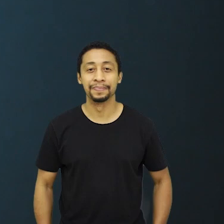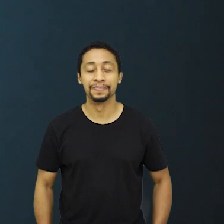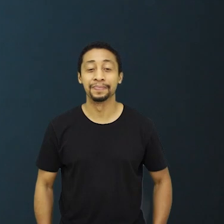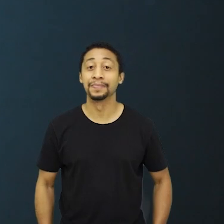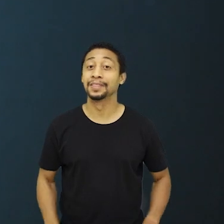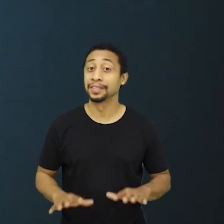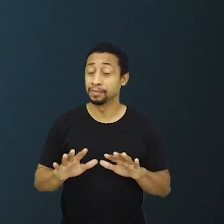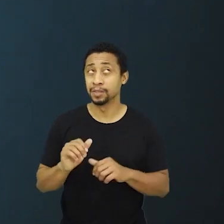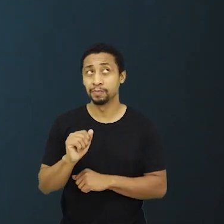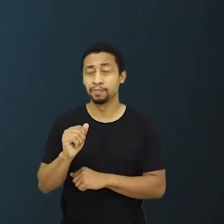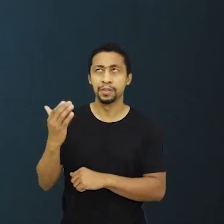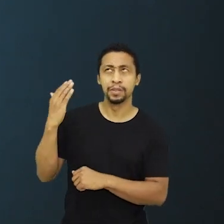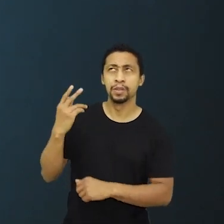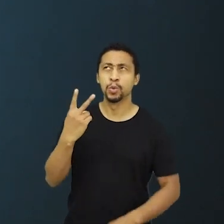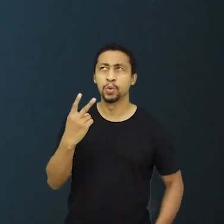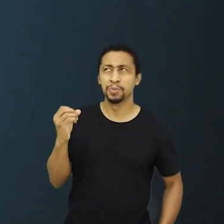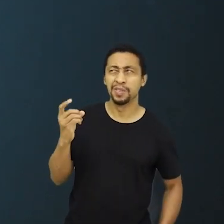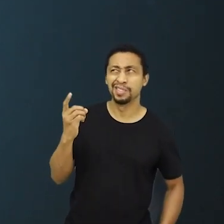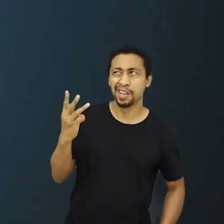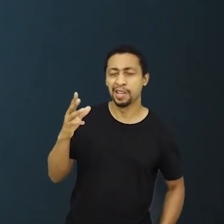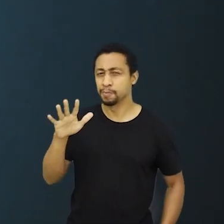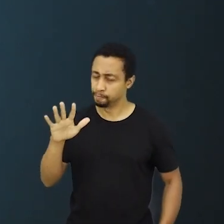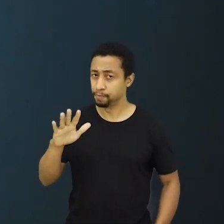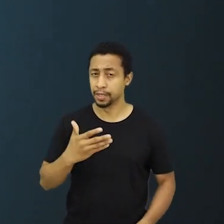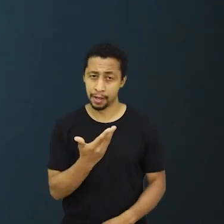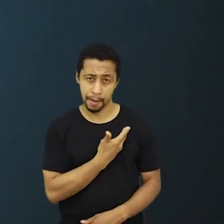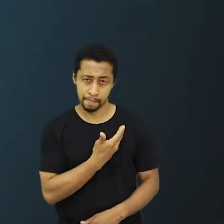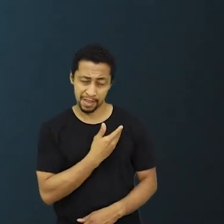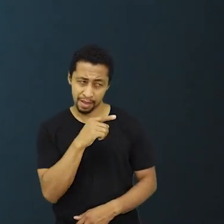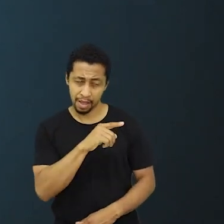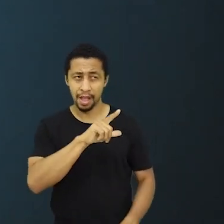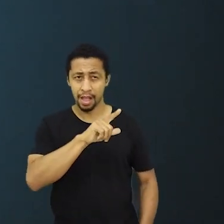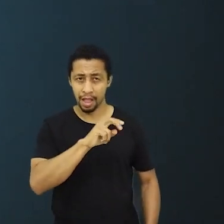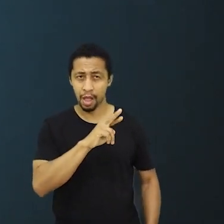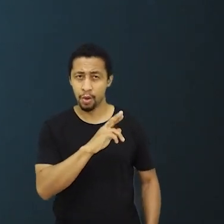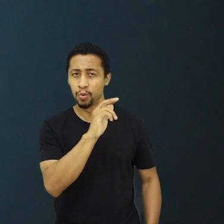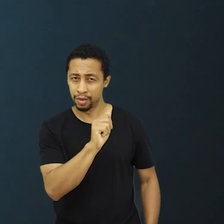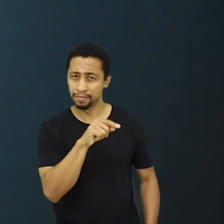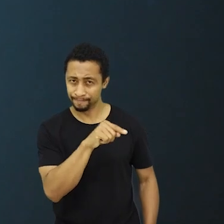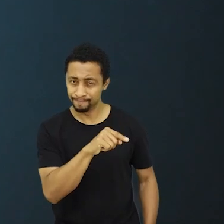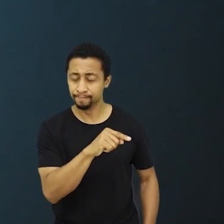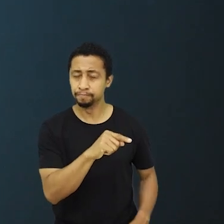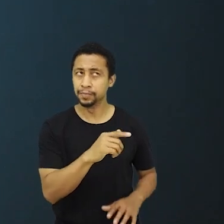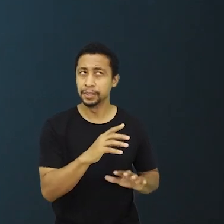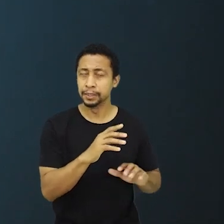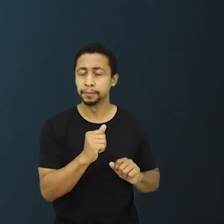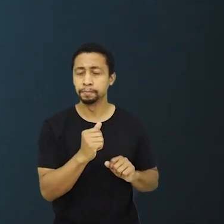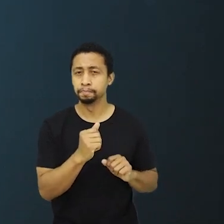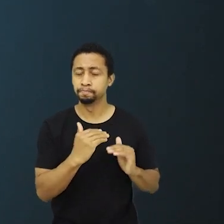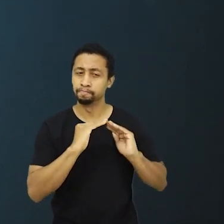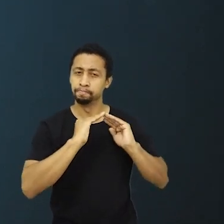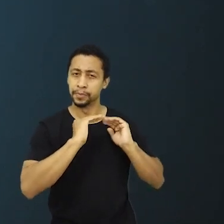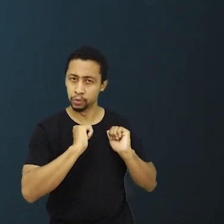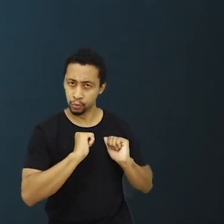Eu acho que foi meio de 2013, uma amiga minha chamada Laura Faerman me pediu